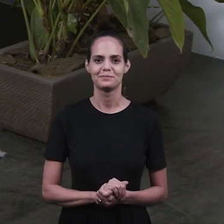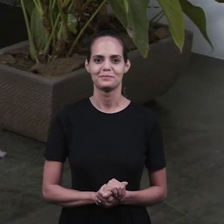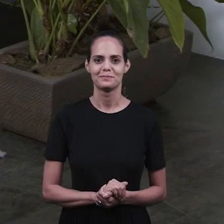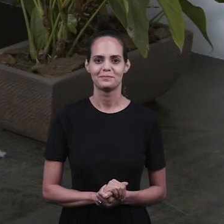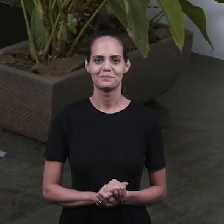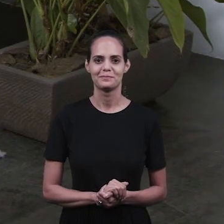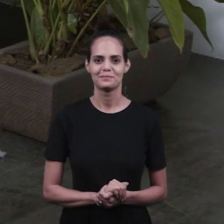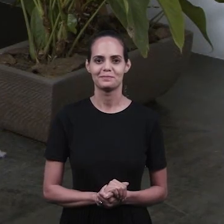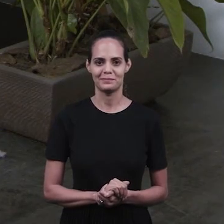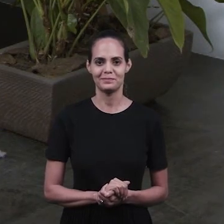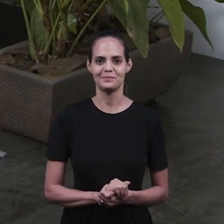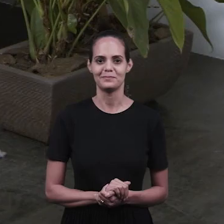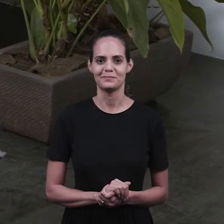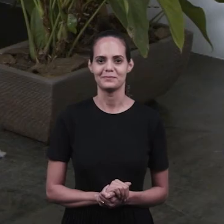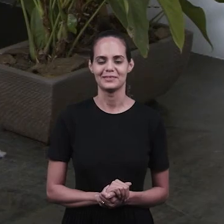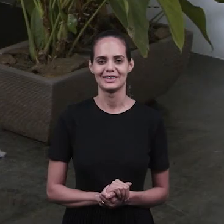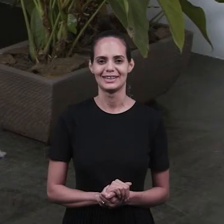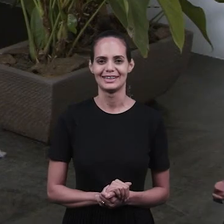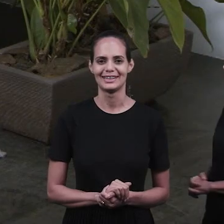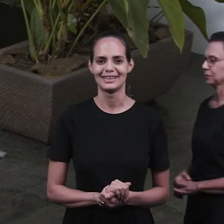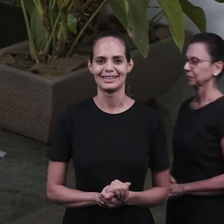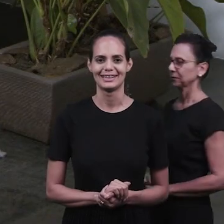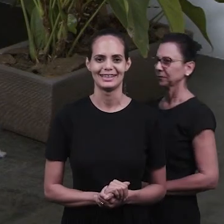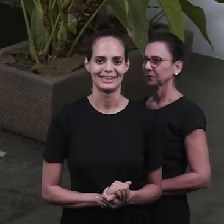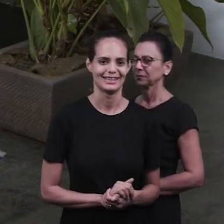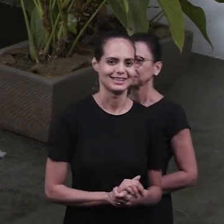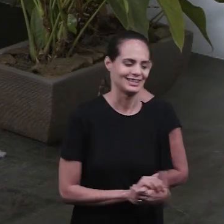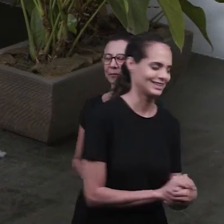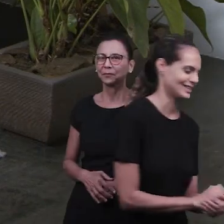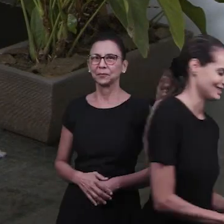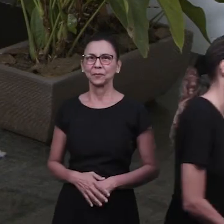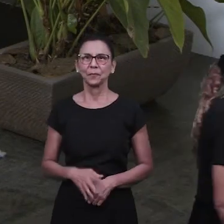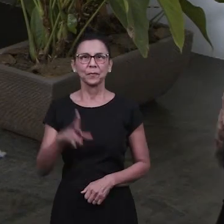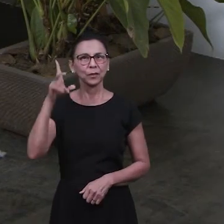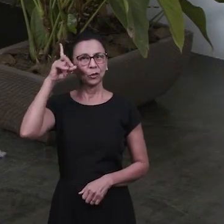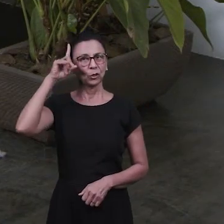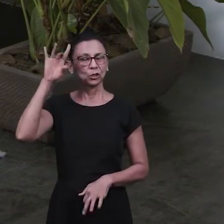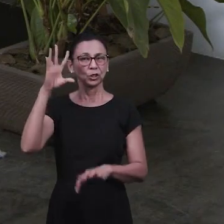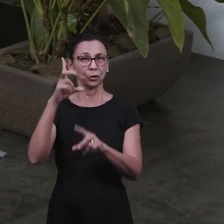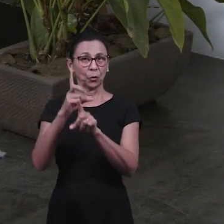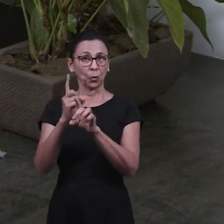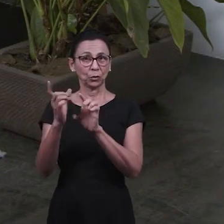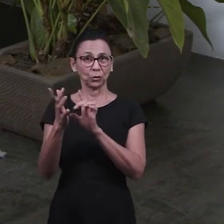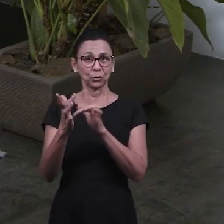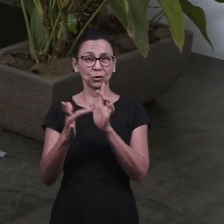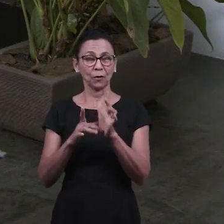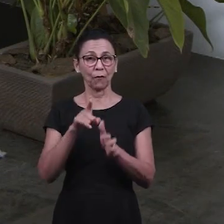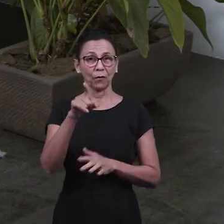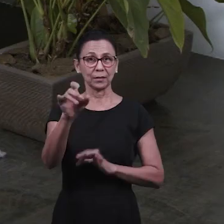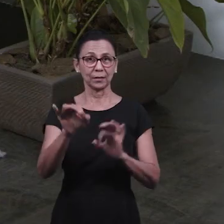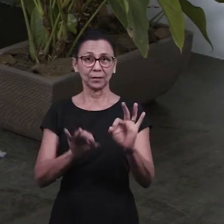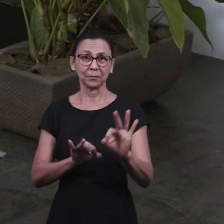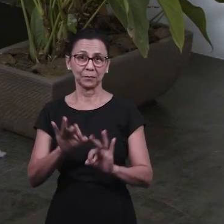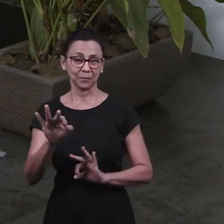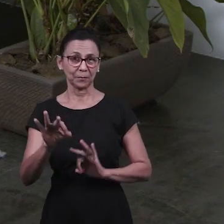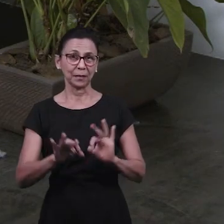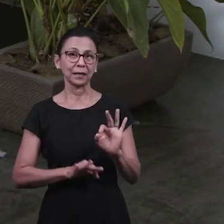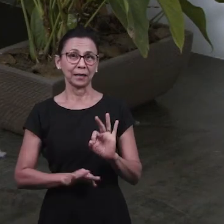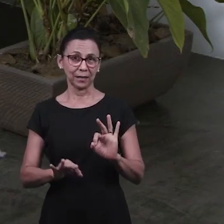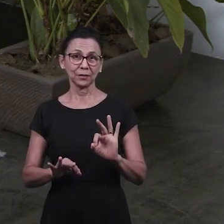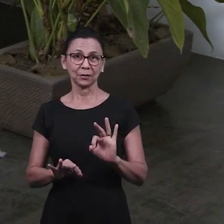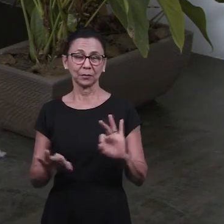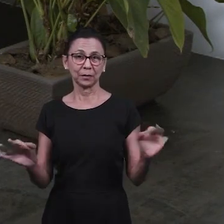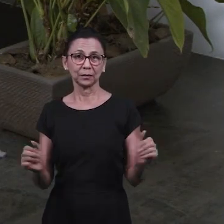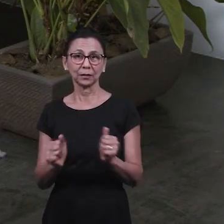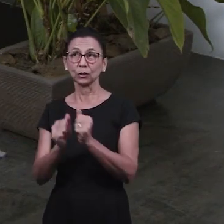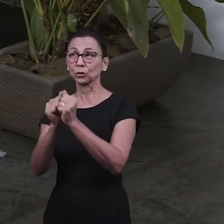Et alors, quand le jour de la rencontre avec le Seigneur Jésus viendra, vous serez prêts pour être avec lui. Vous